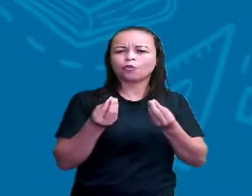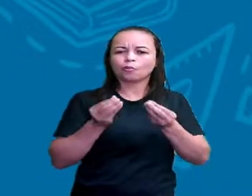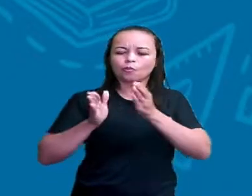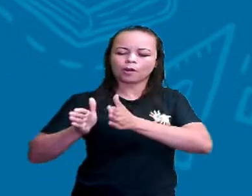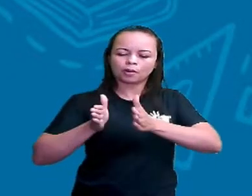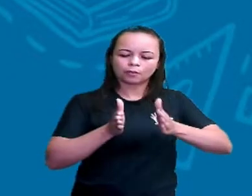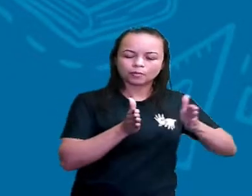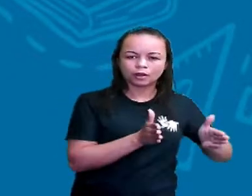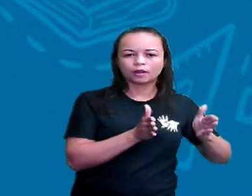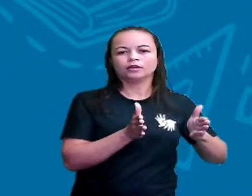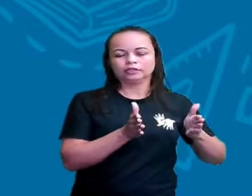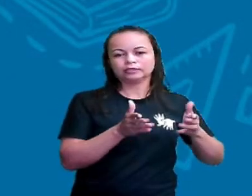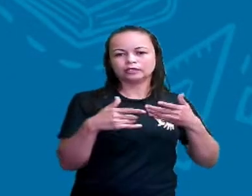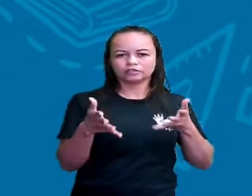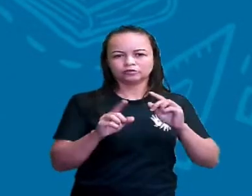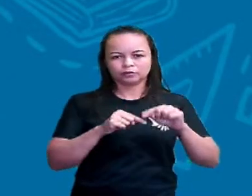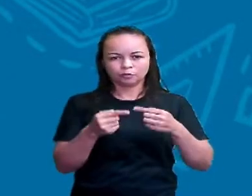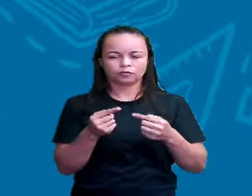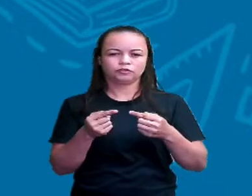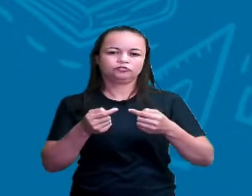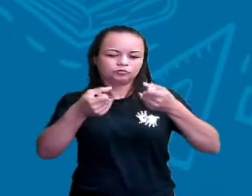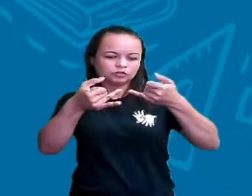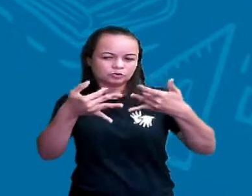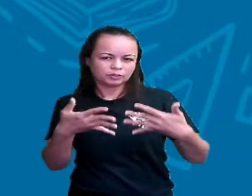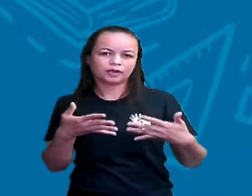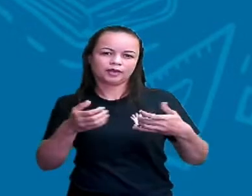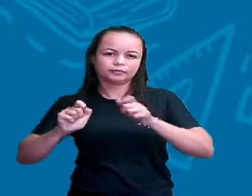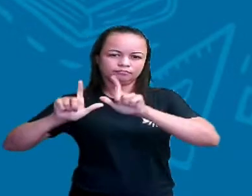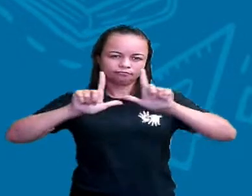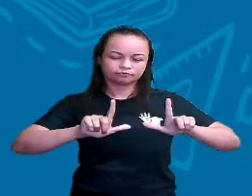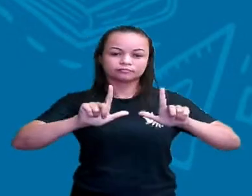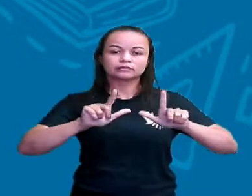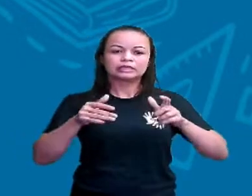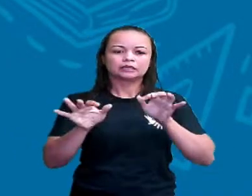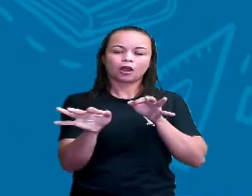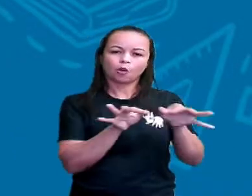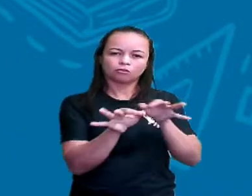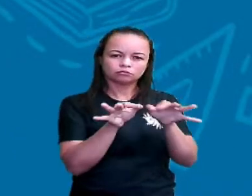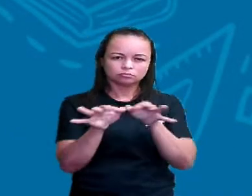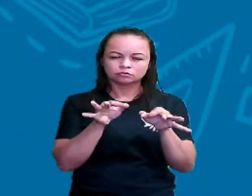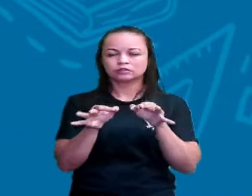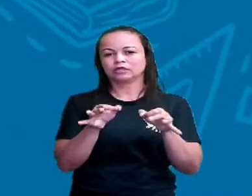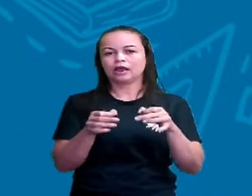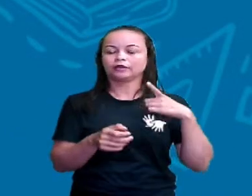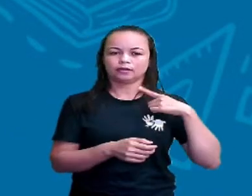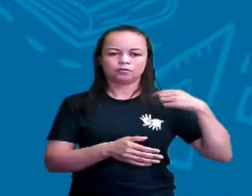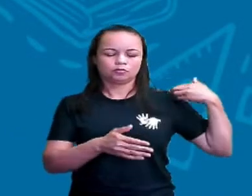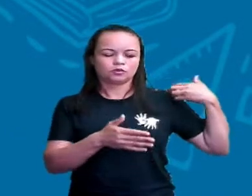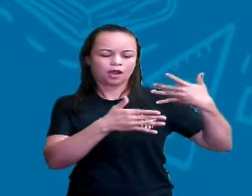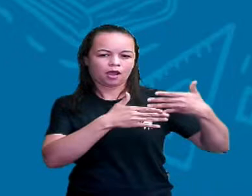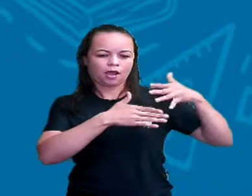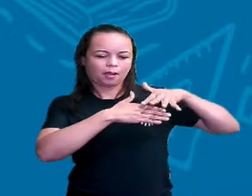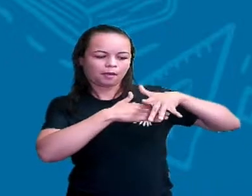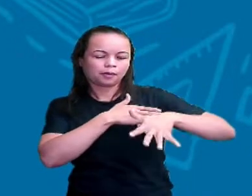períodos históricos, que é o que a gente vai falar depois desse slide, né, está organizado. Então, a gente tem a pré-história,